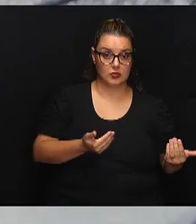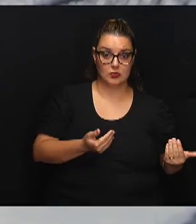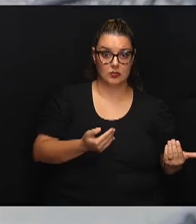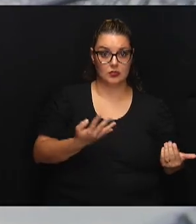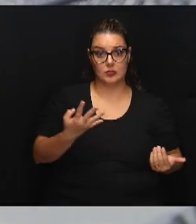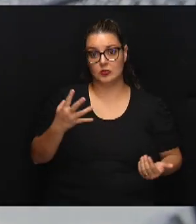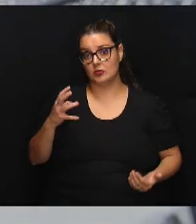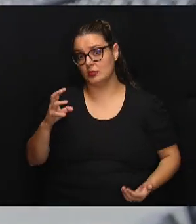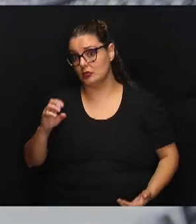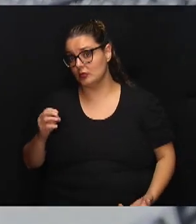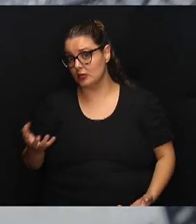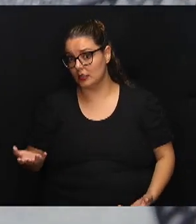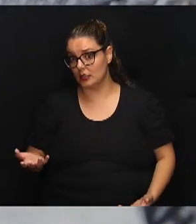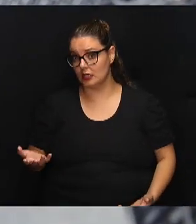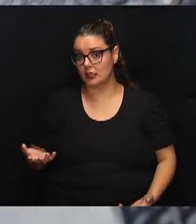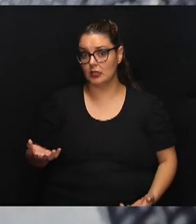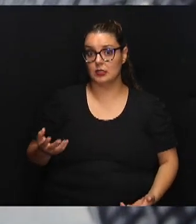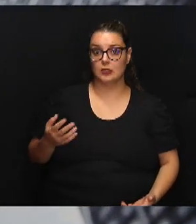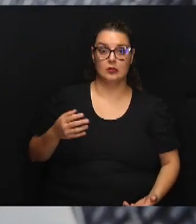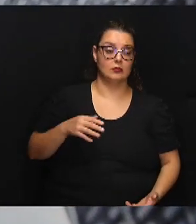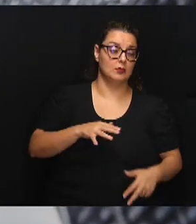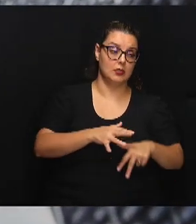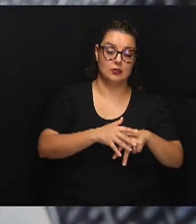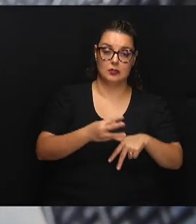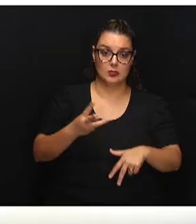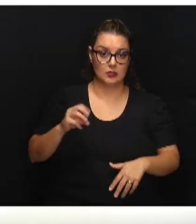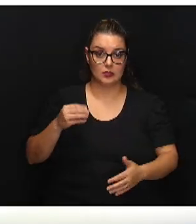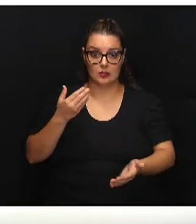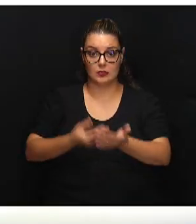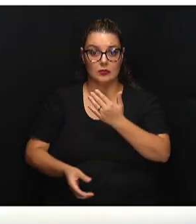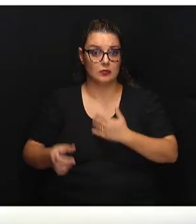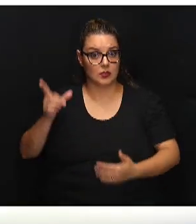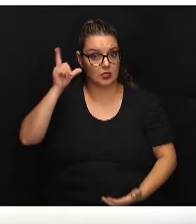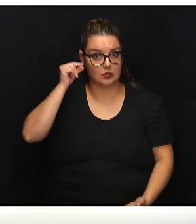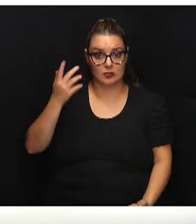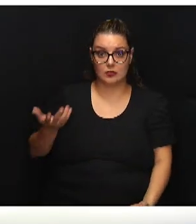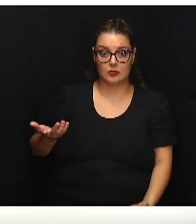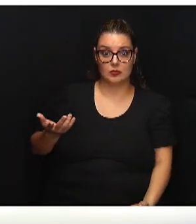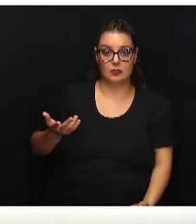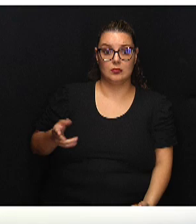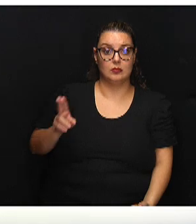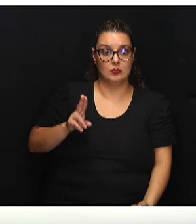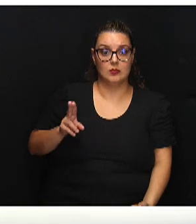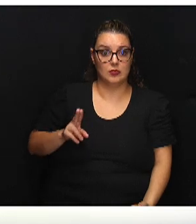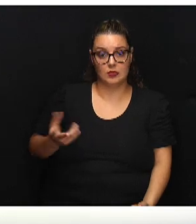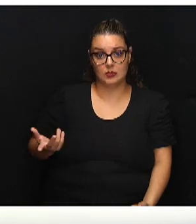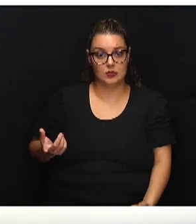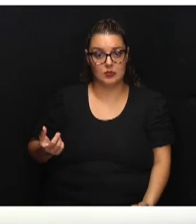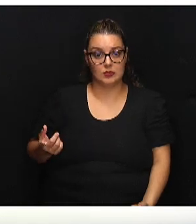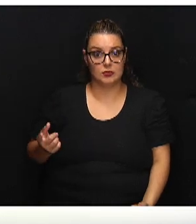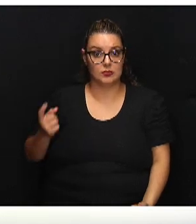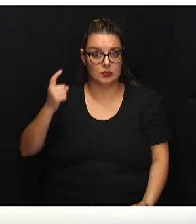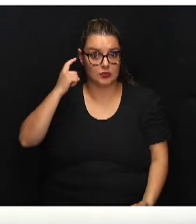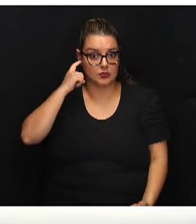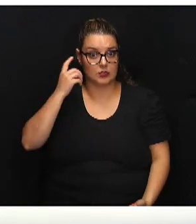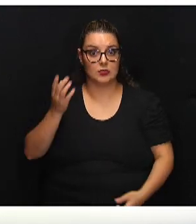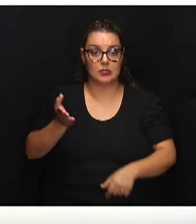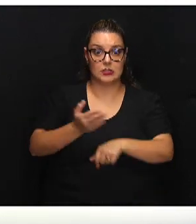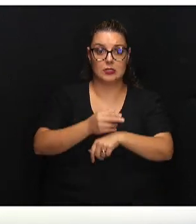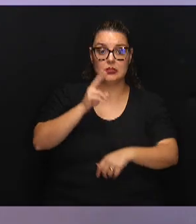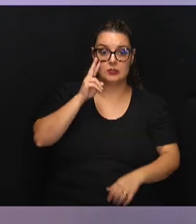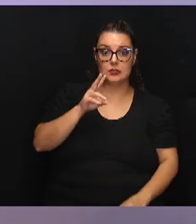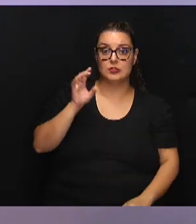40 anos, paciente com 30 anos já com uma perda de audição, por uso de fone de ouvido, né? Que antes a gente via